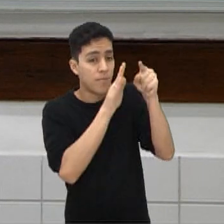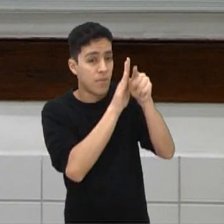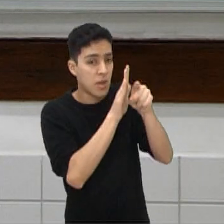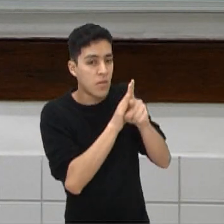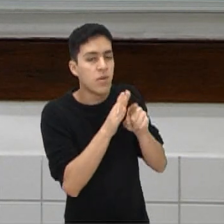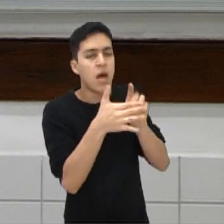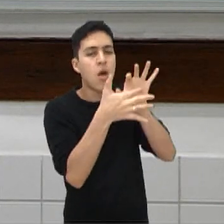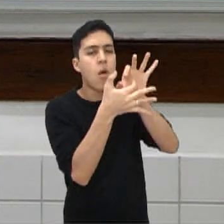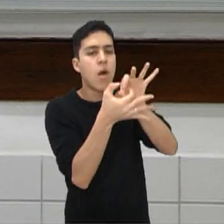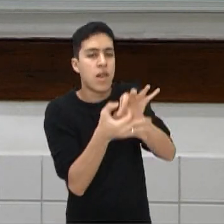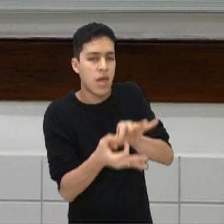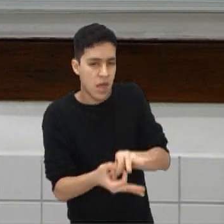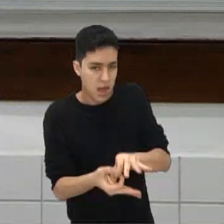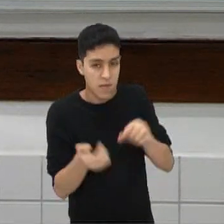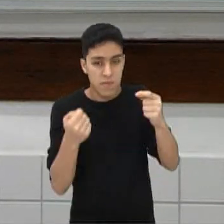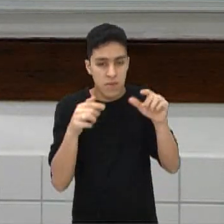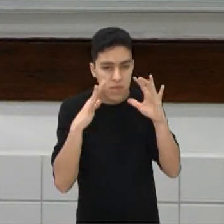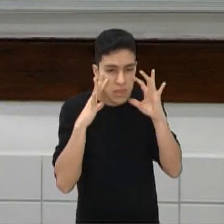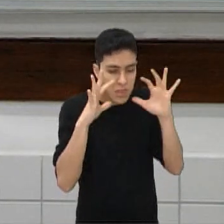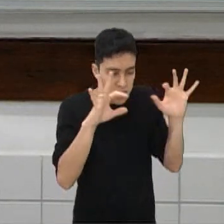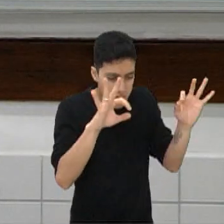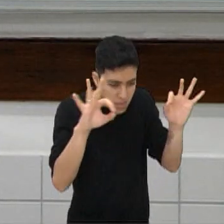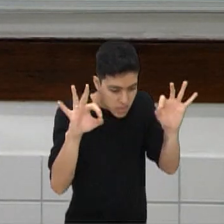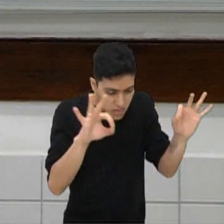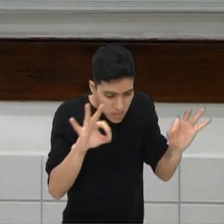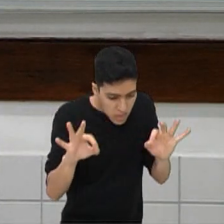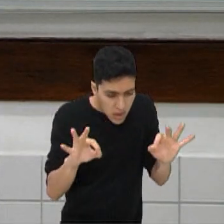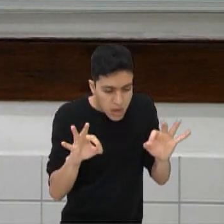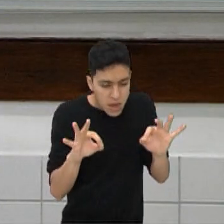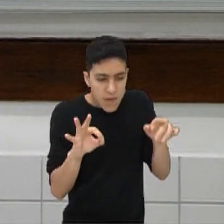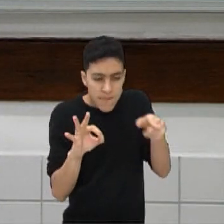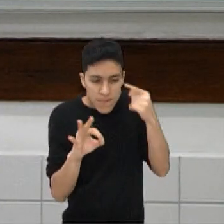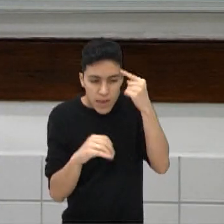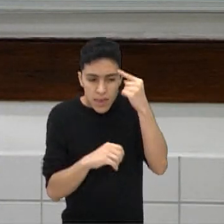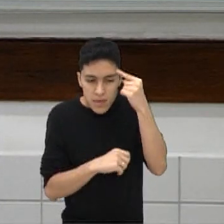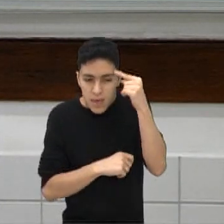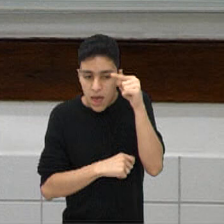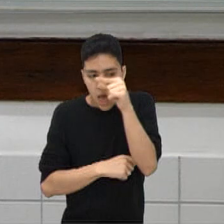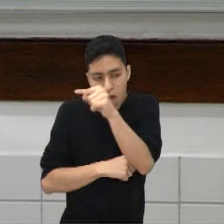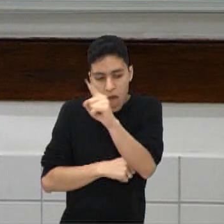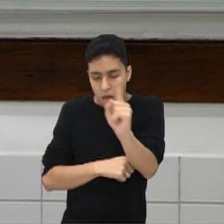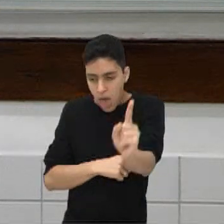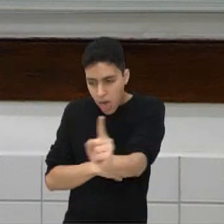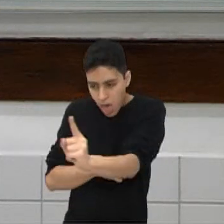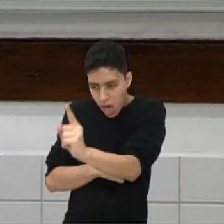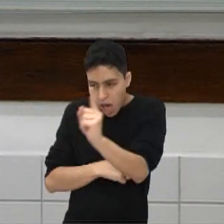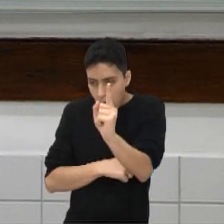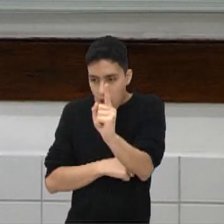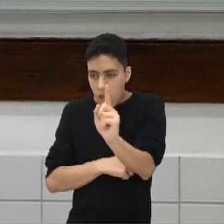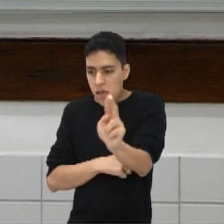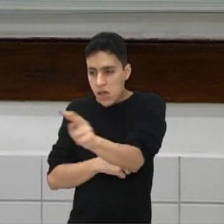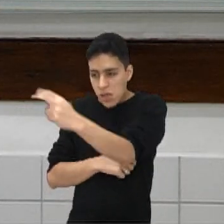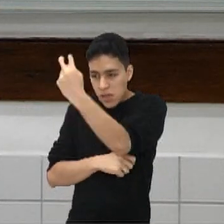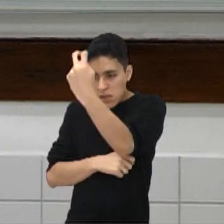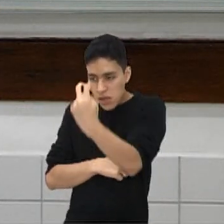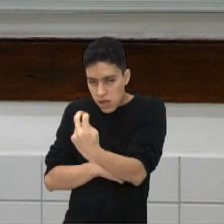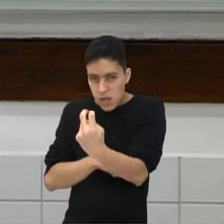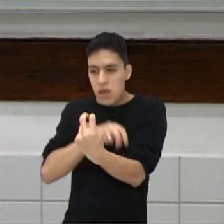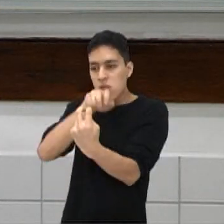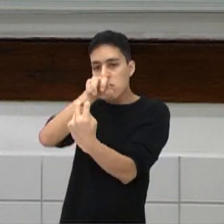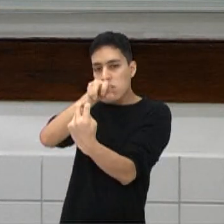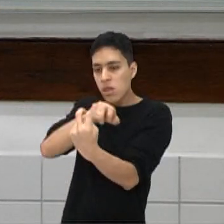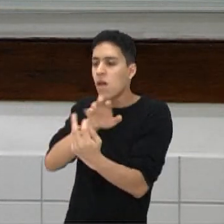Você tem que prestar muita atenção e pensar nesse entrevistado, tá? Quando o entrevistador ele faz as perguntas,